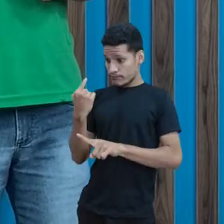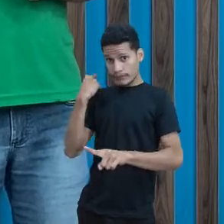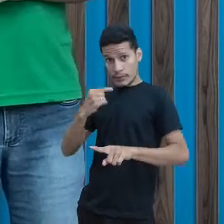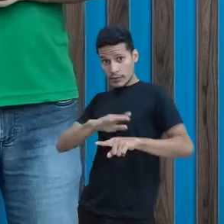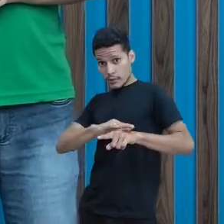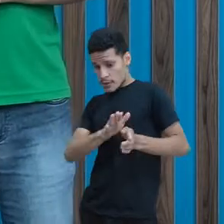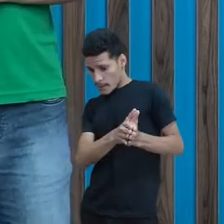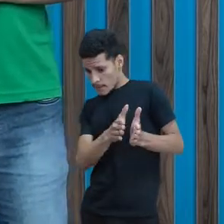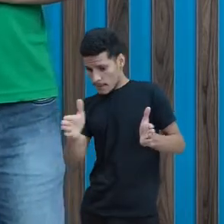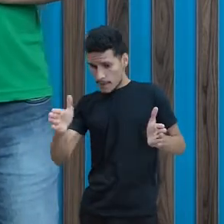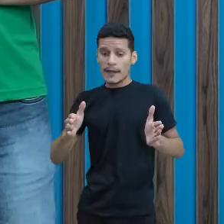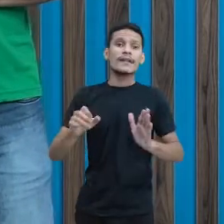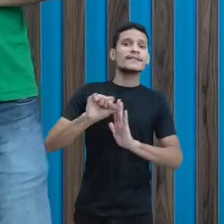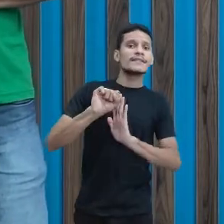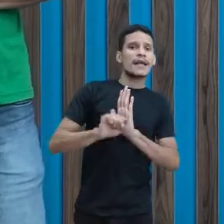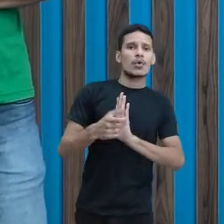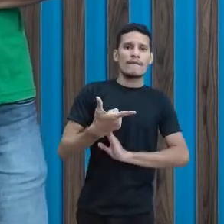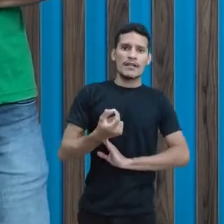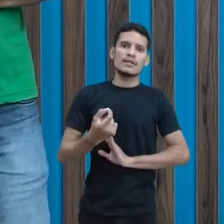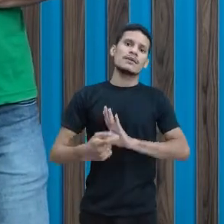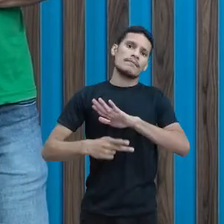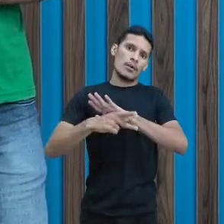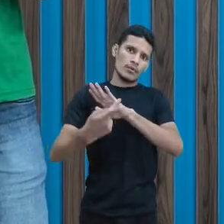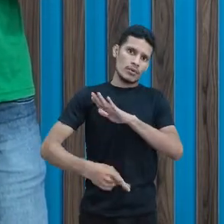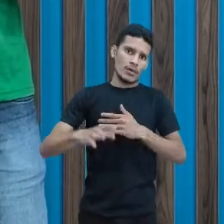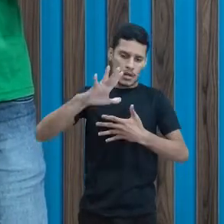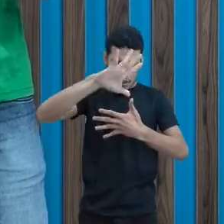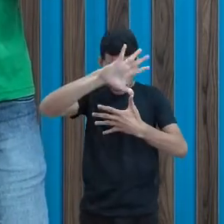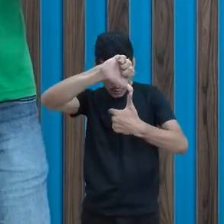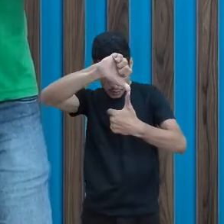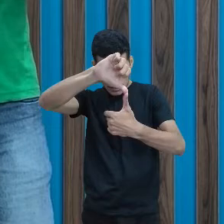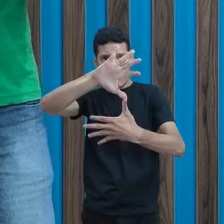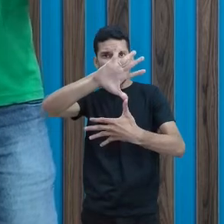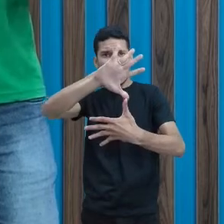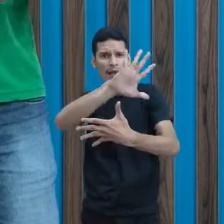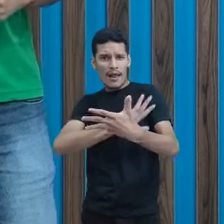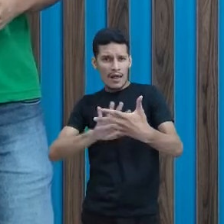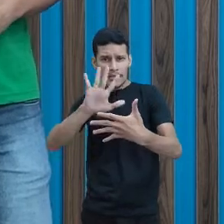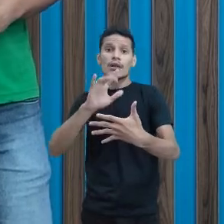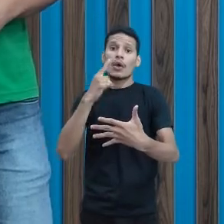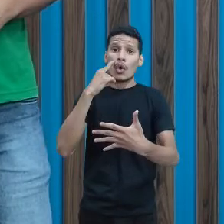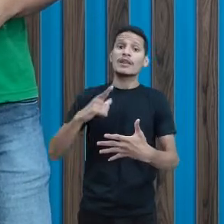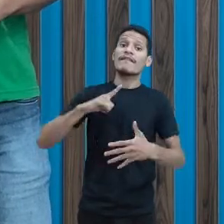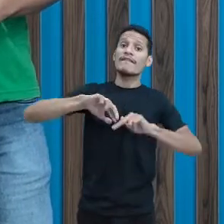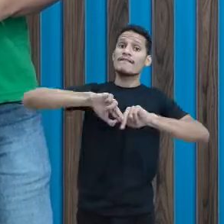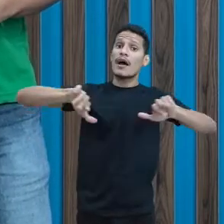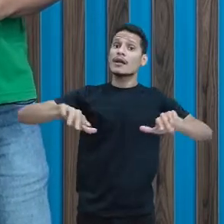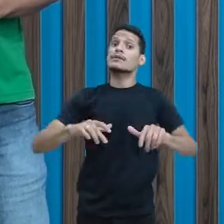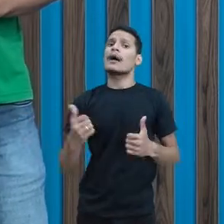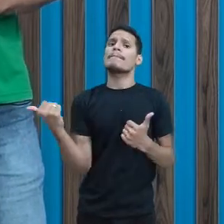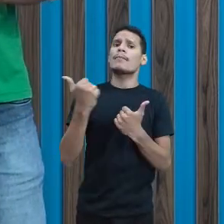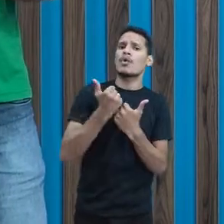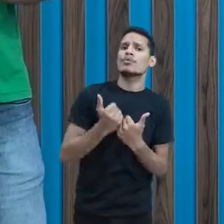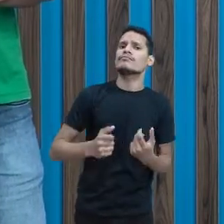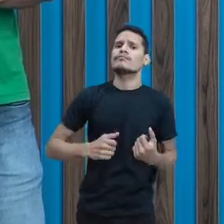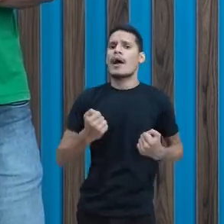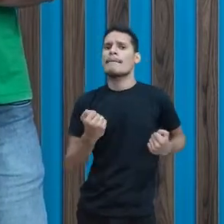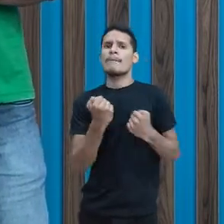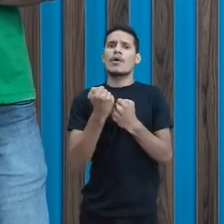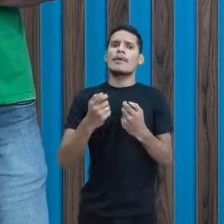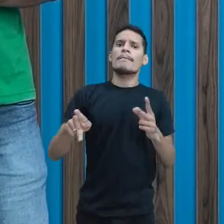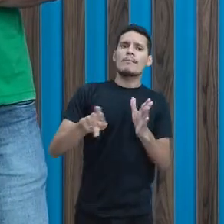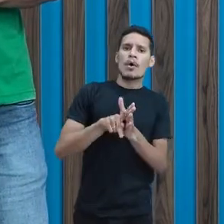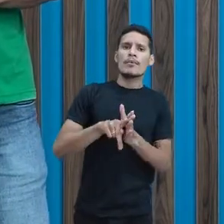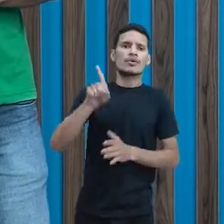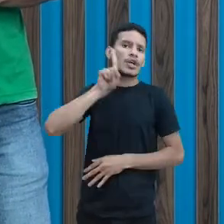nesses últimos anos do século XX na América Latina. Várias ditaduras militares com apoio dos Estados Unidos acabaram se